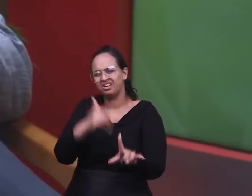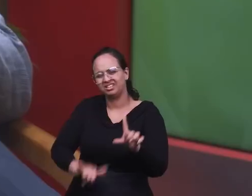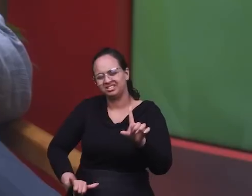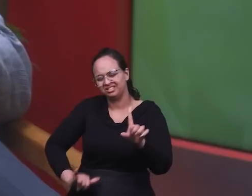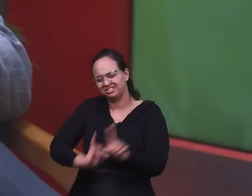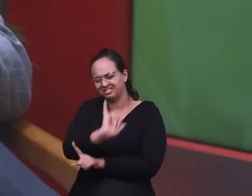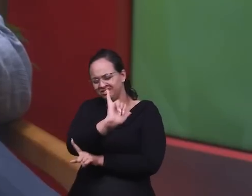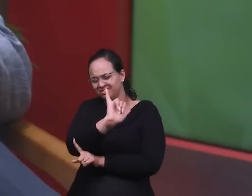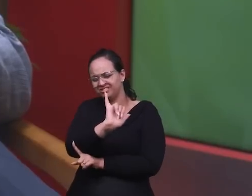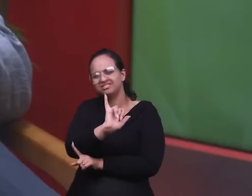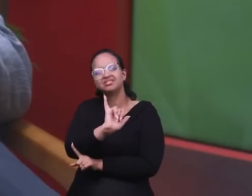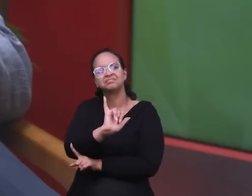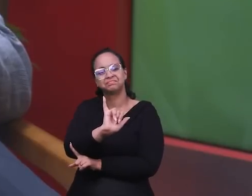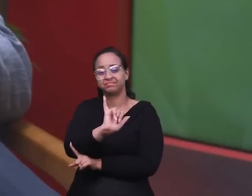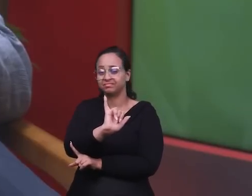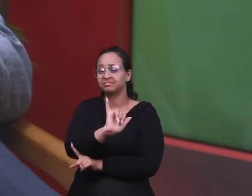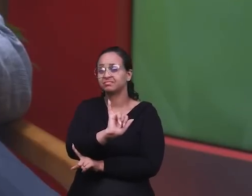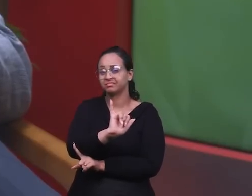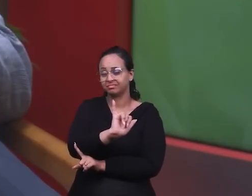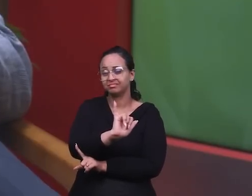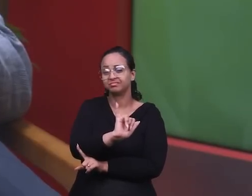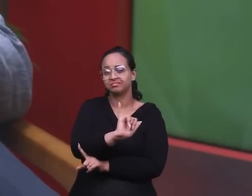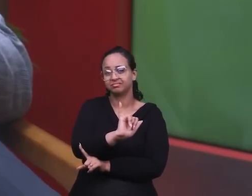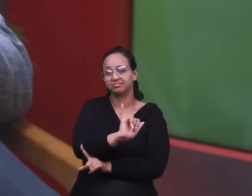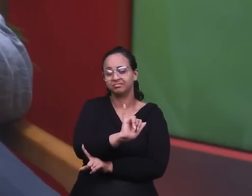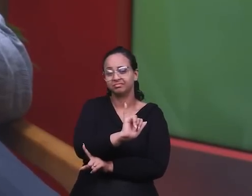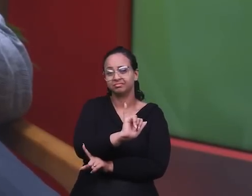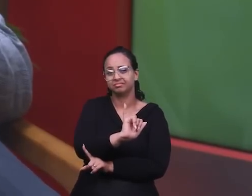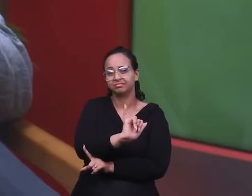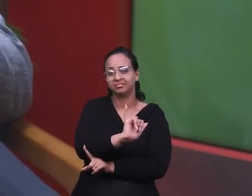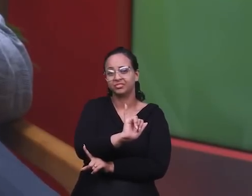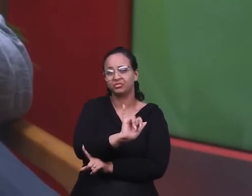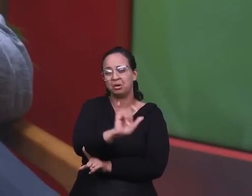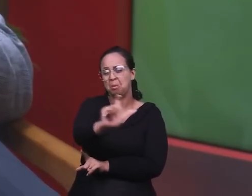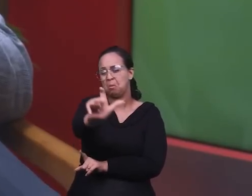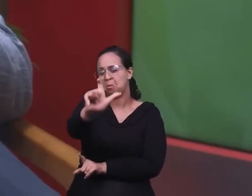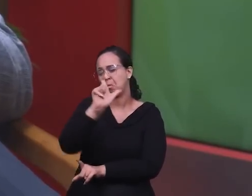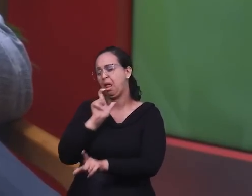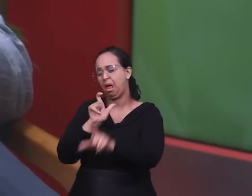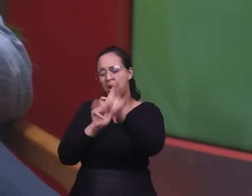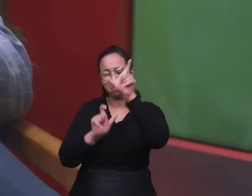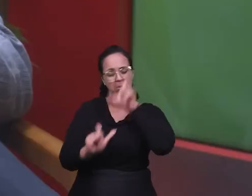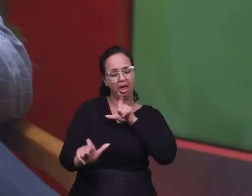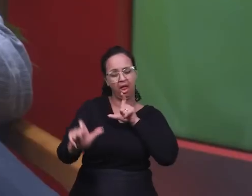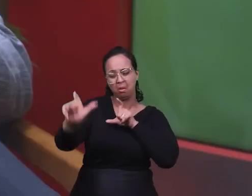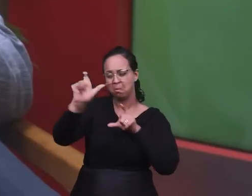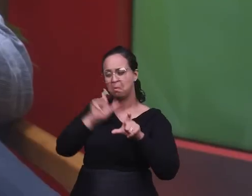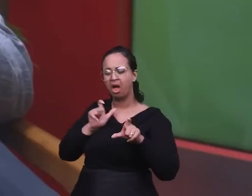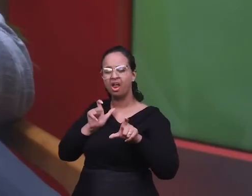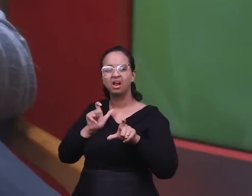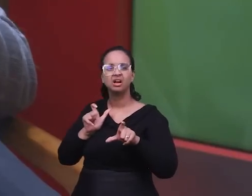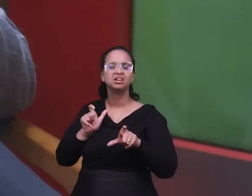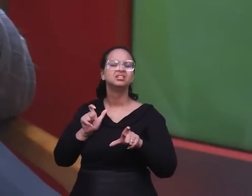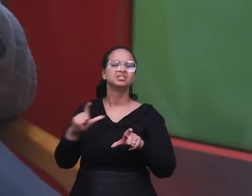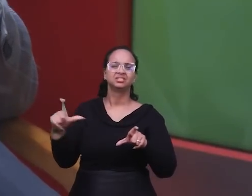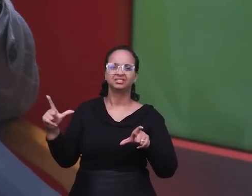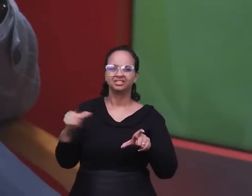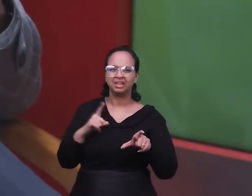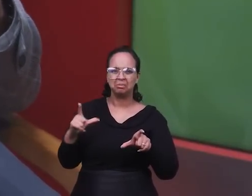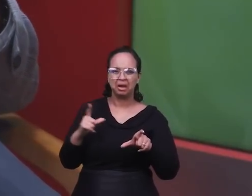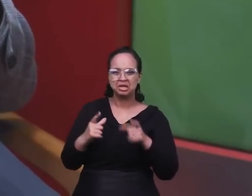foi traído, entendeu? Ele foi caluniado. Então é